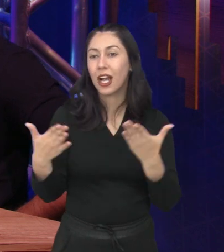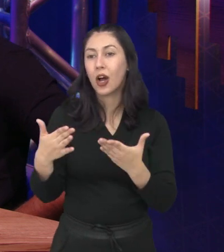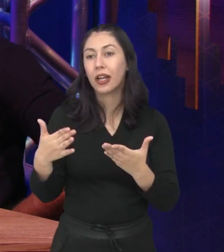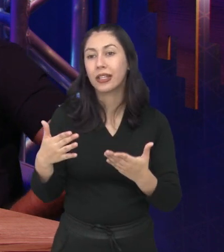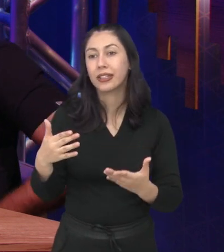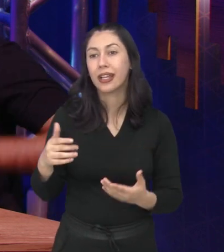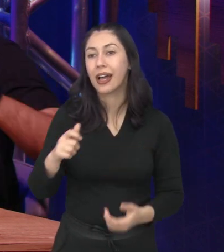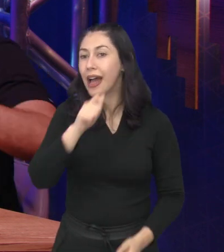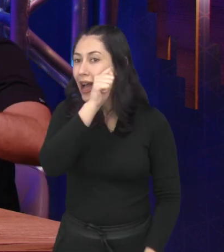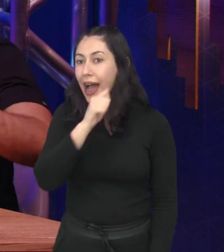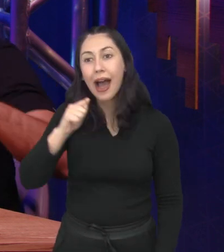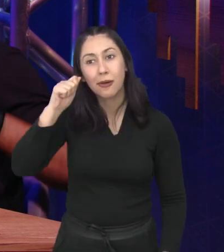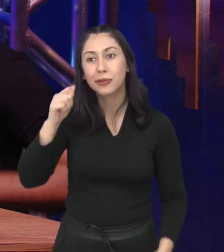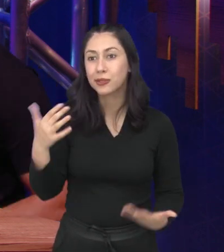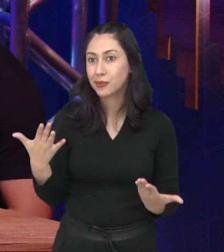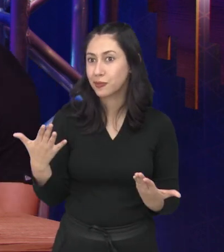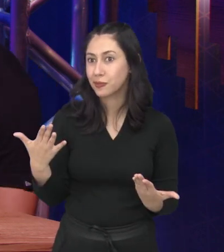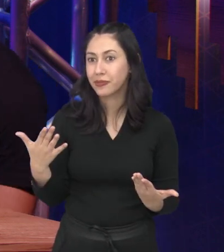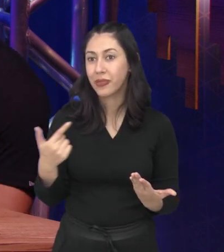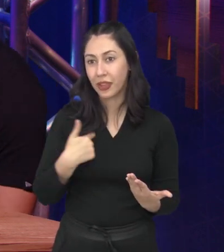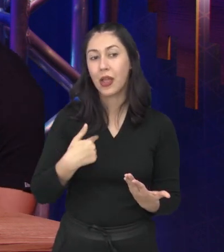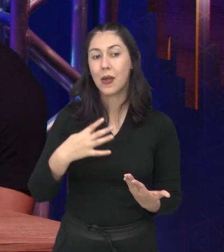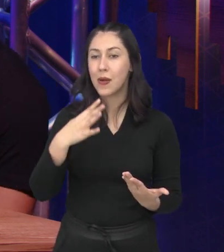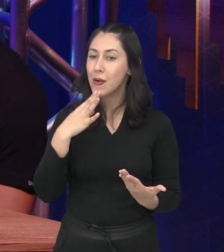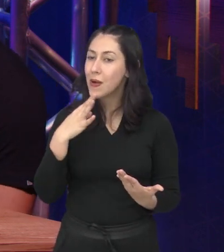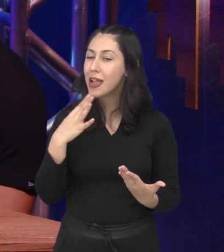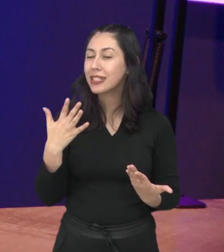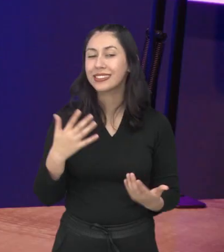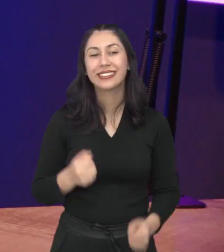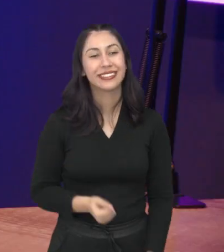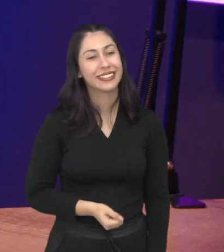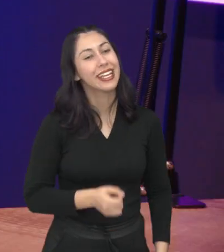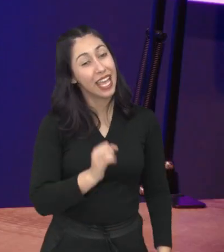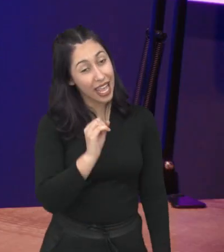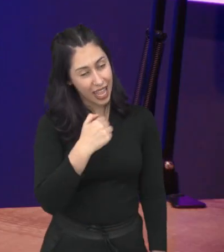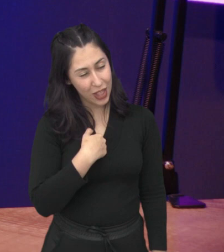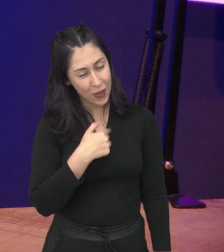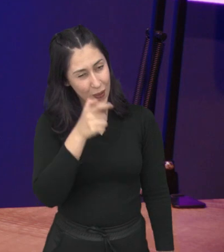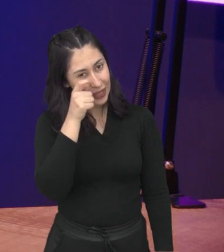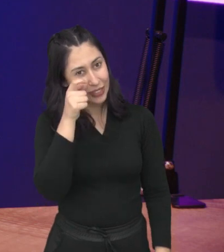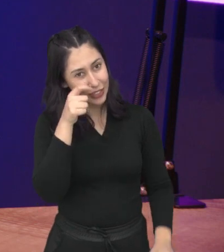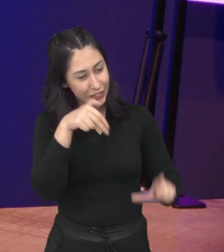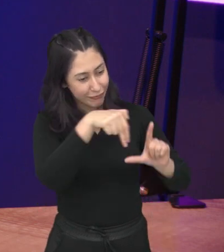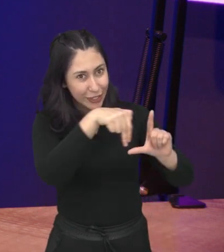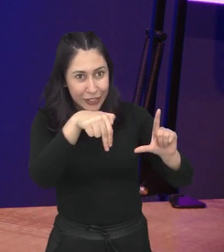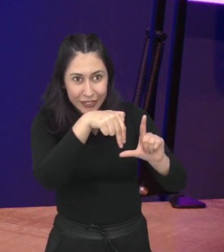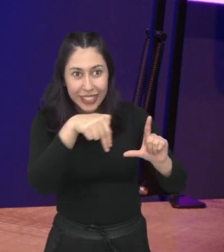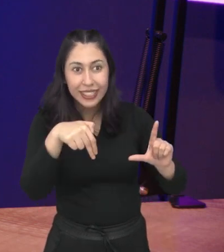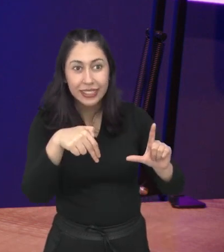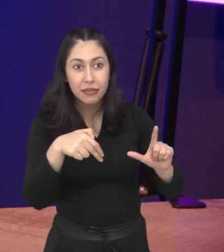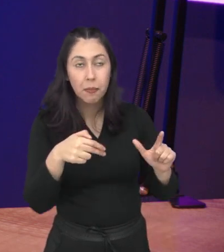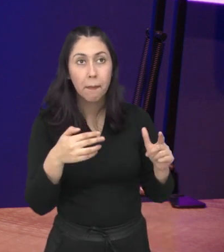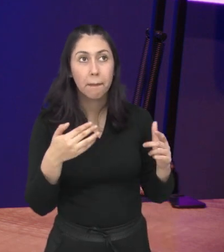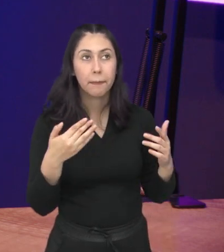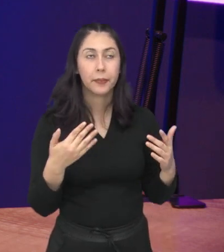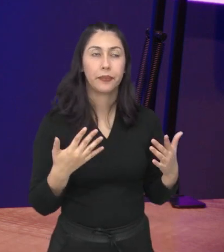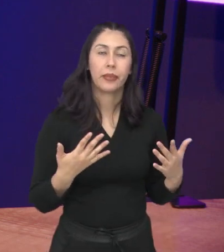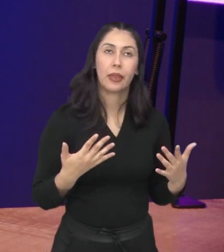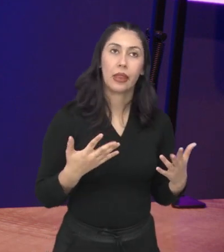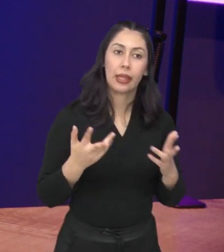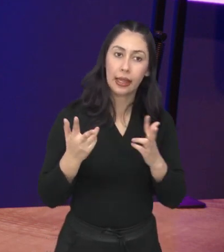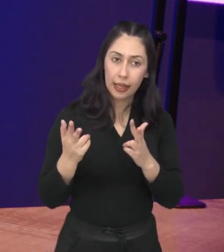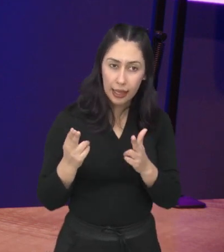tem na Amazon. Tem na Eu sei Amazon. tudo de Dawson's Creek. Eu assisti mesmo na Netflix, mas